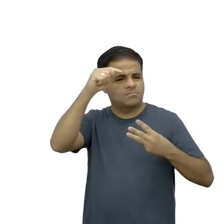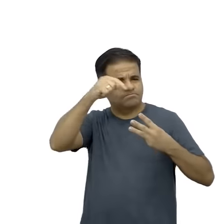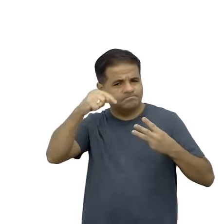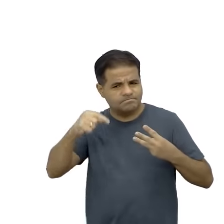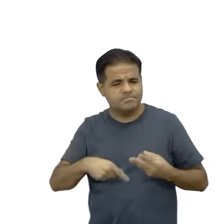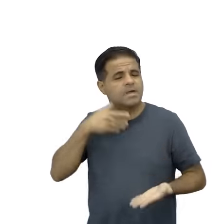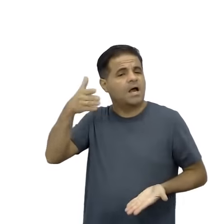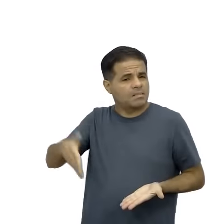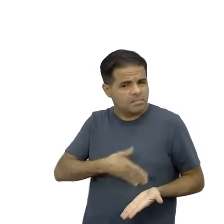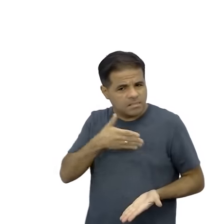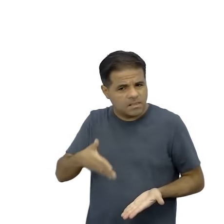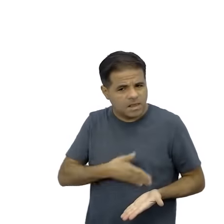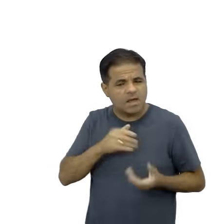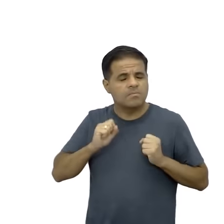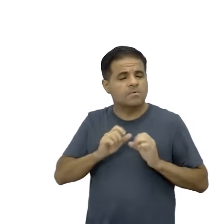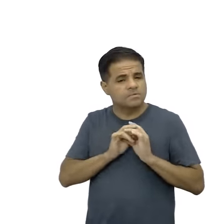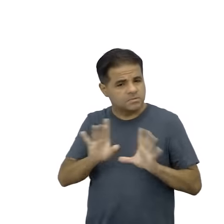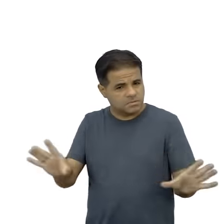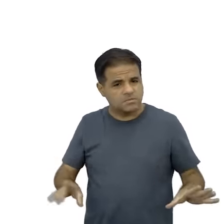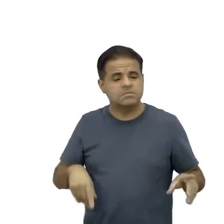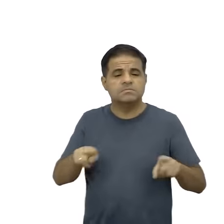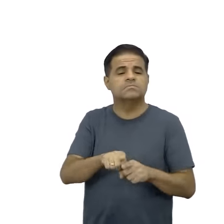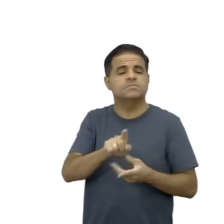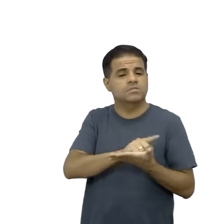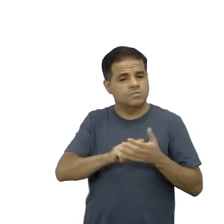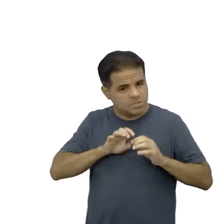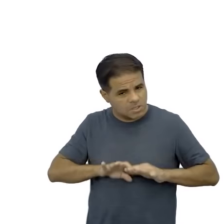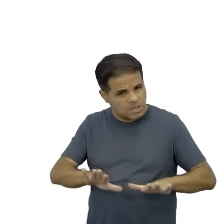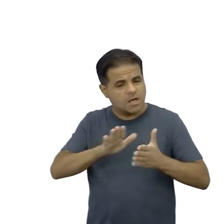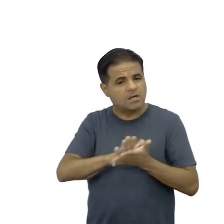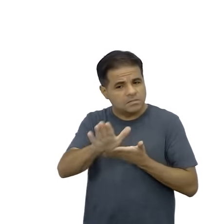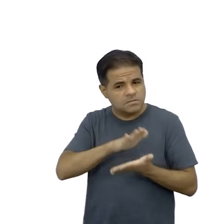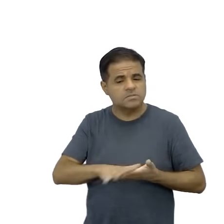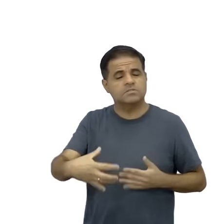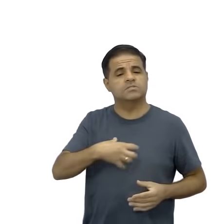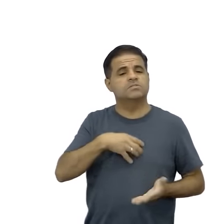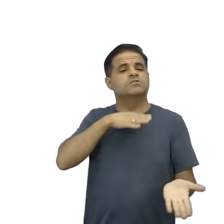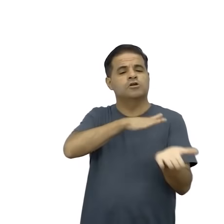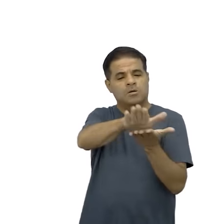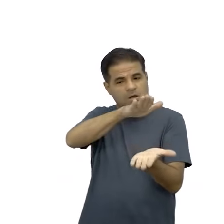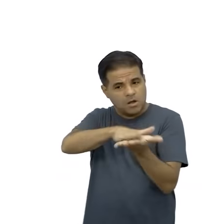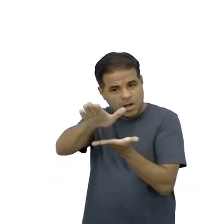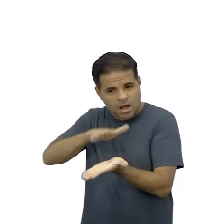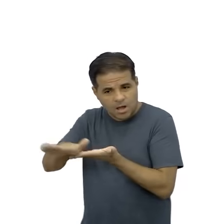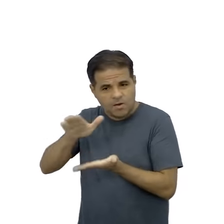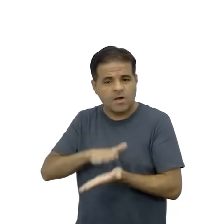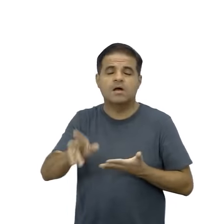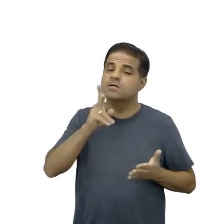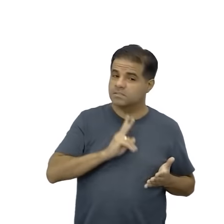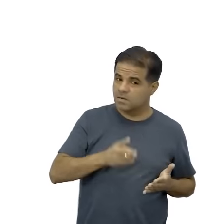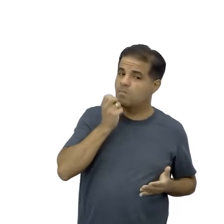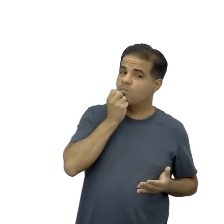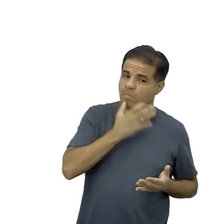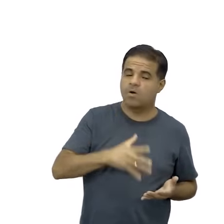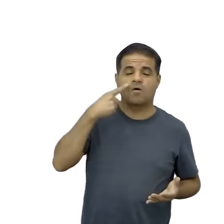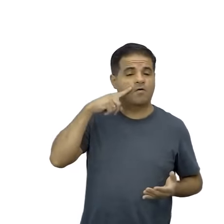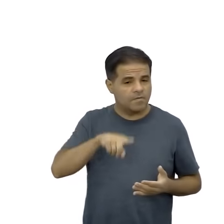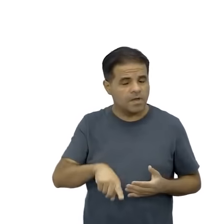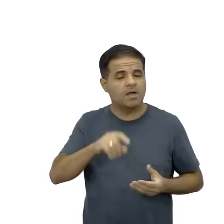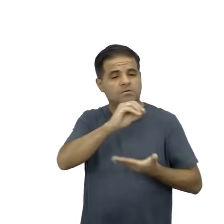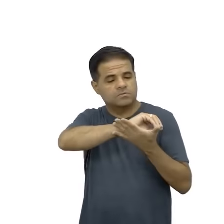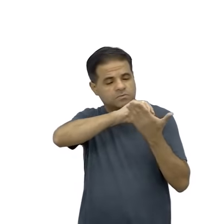são cadernos que podem estar disponibilizados tanto digitalmente quanto também da forma impressa, né? Então, é sempre bom olhar para isso, para